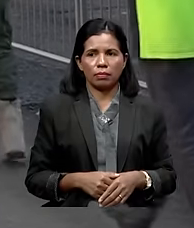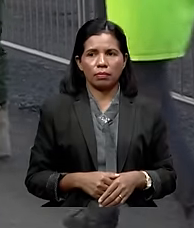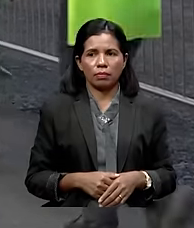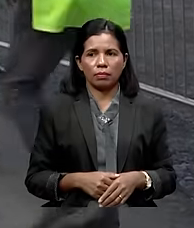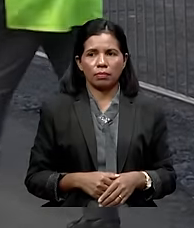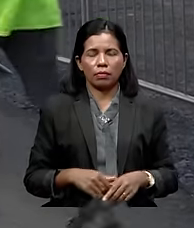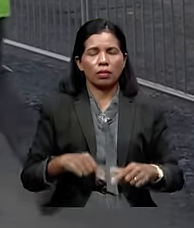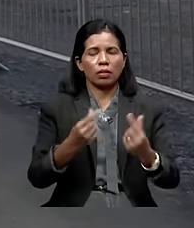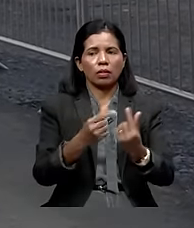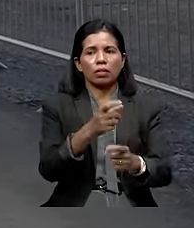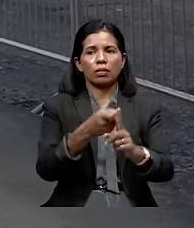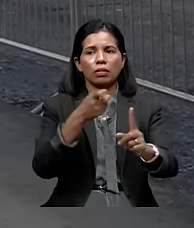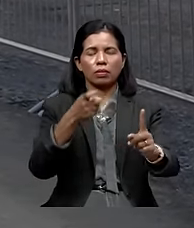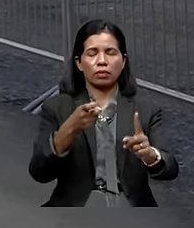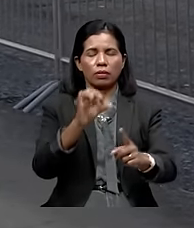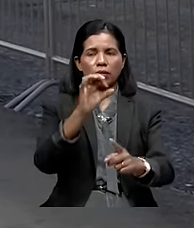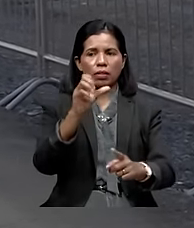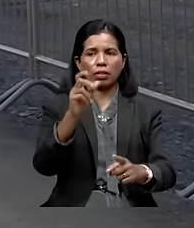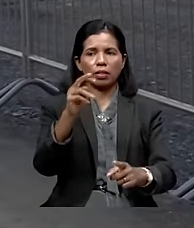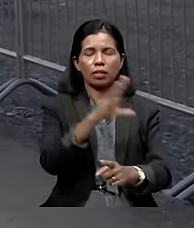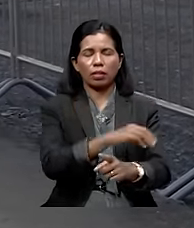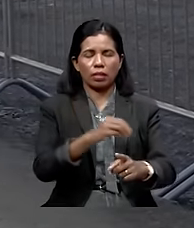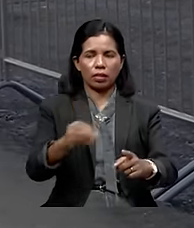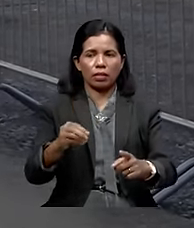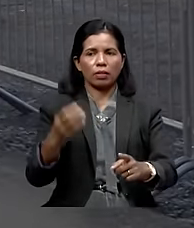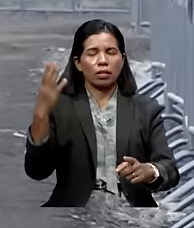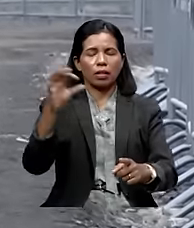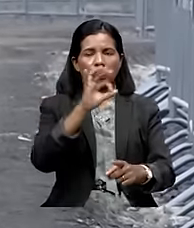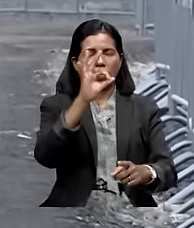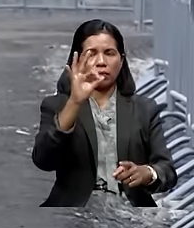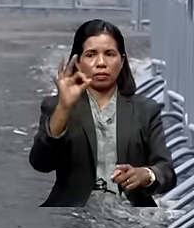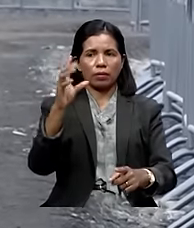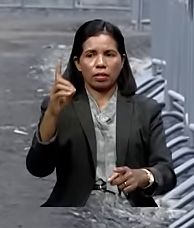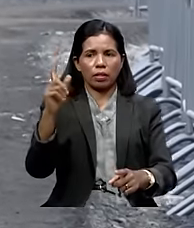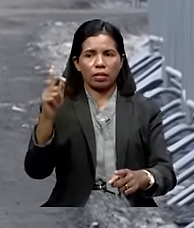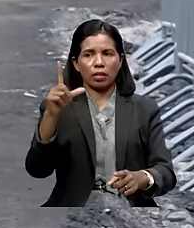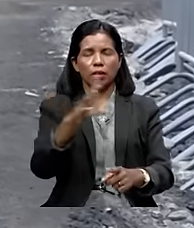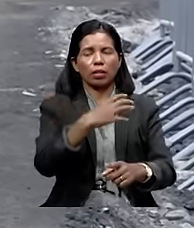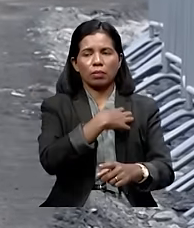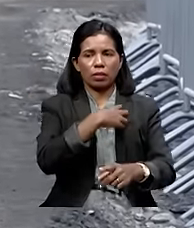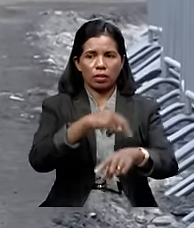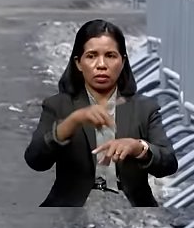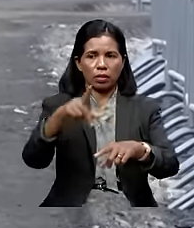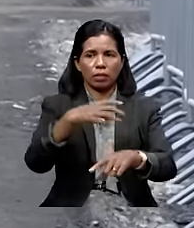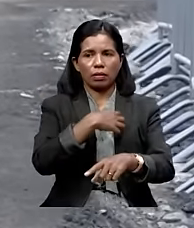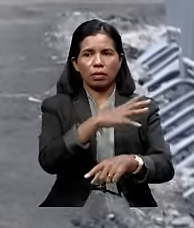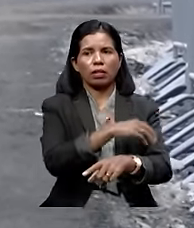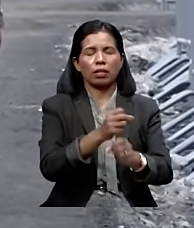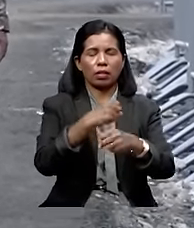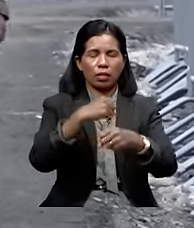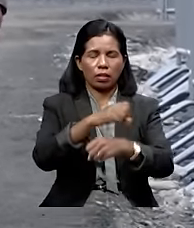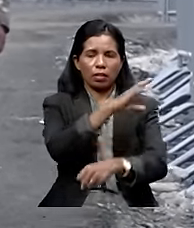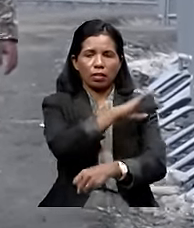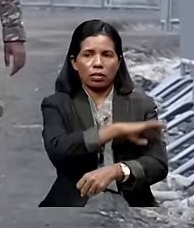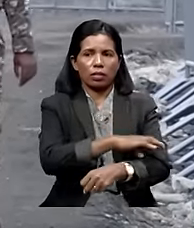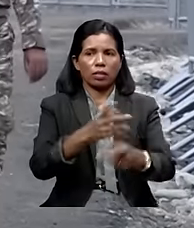Equipa Pombo Mutin, composto do Cifalentil Força de Defesa Timor-Leste, FFDTL, na Polícia Nacional Timor-Leste, PNTL, na BRL Segurança e